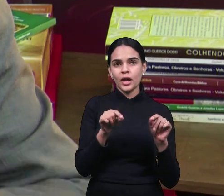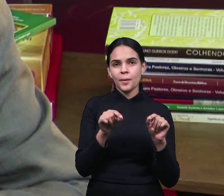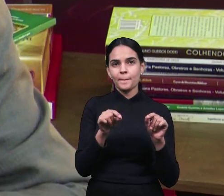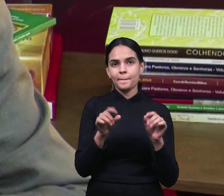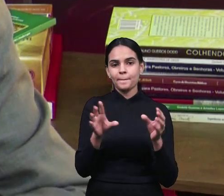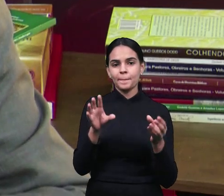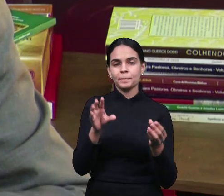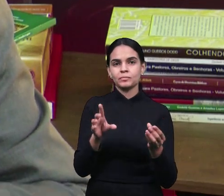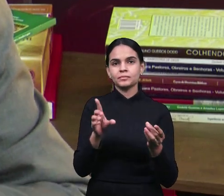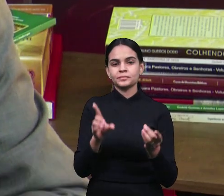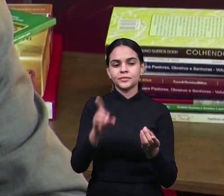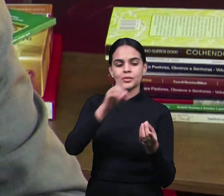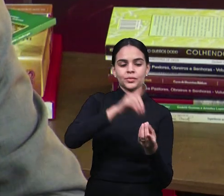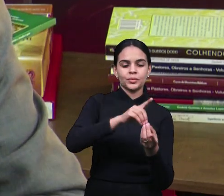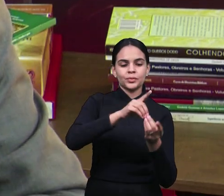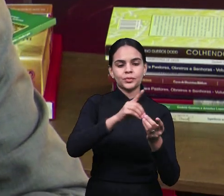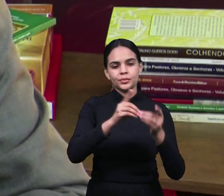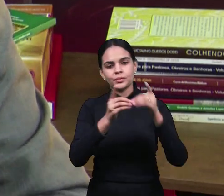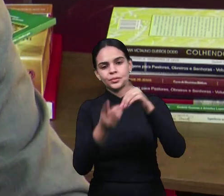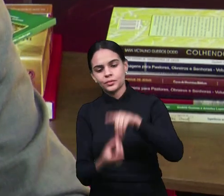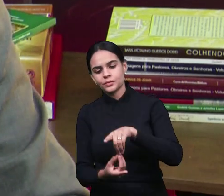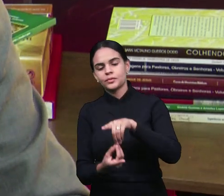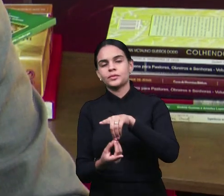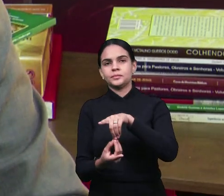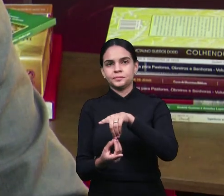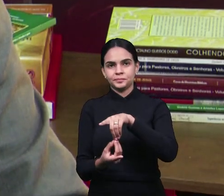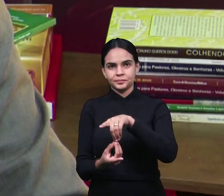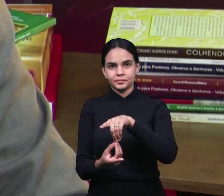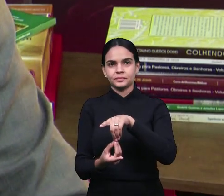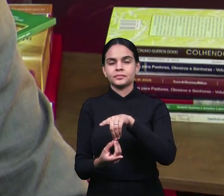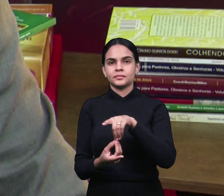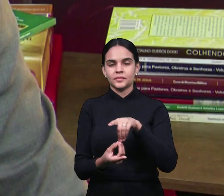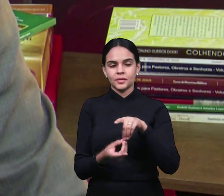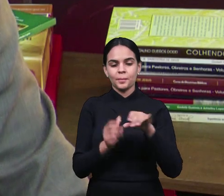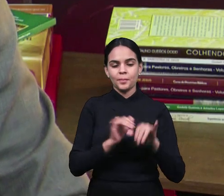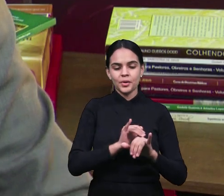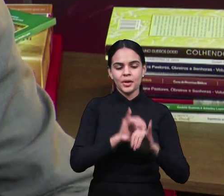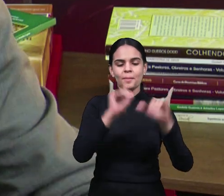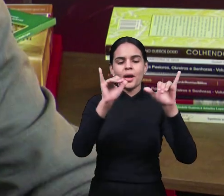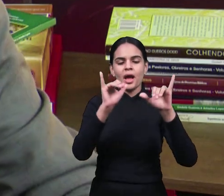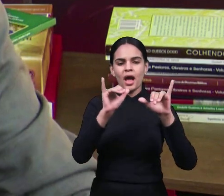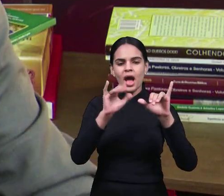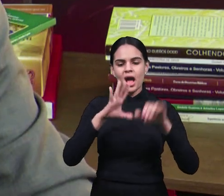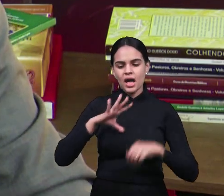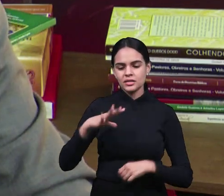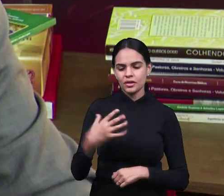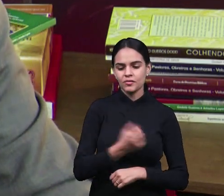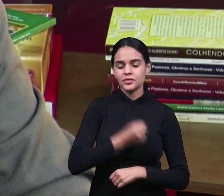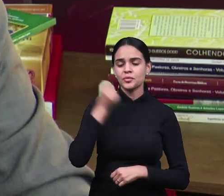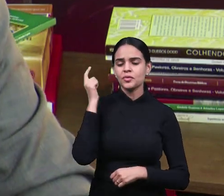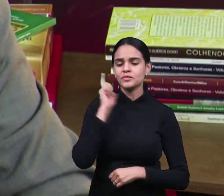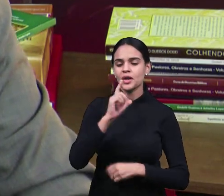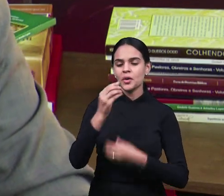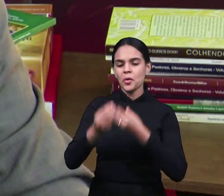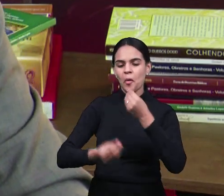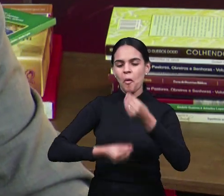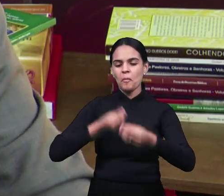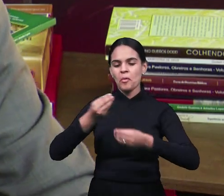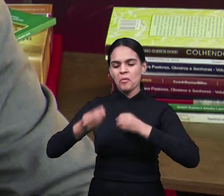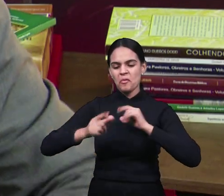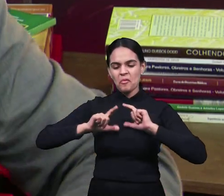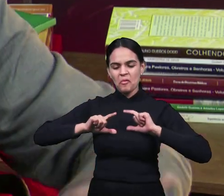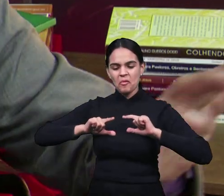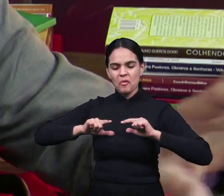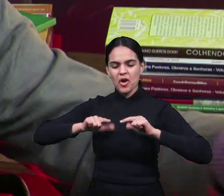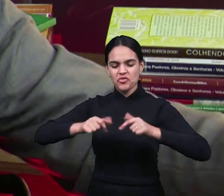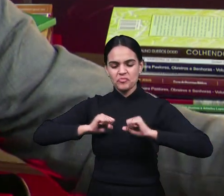que a salvação é pelas obras. Ó, nós somos cristãos agora, nós acreditamos em